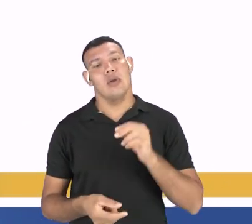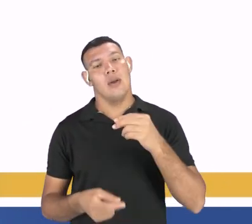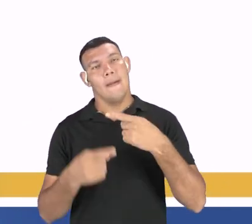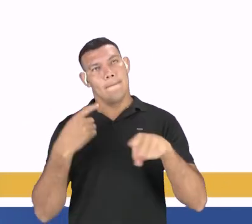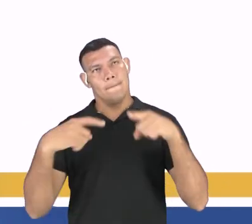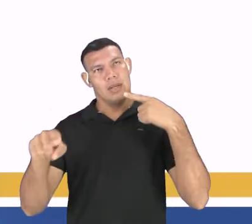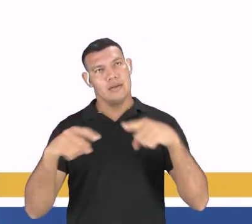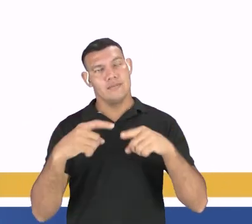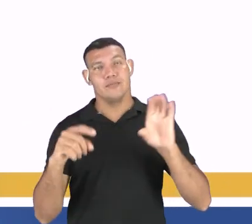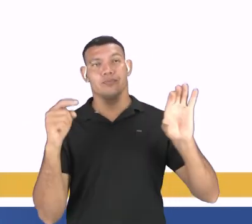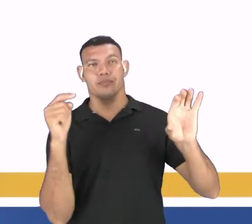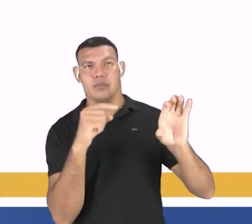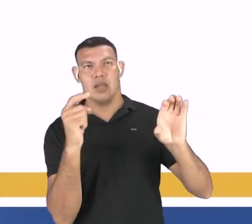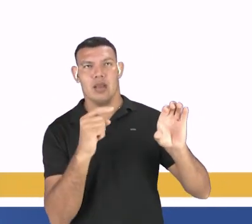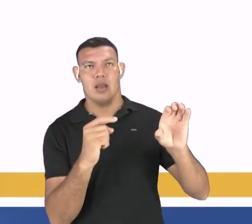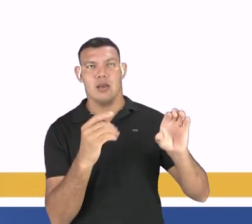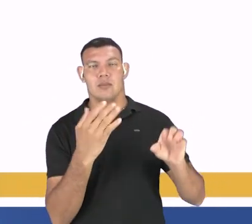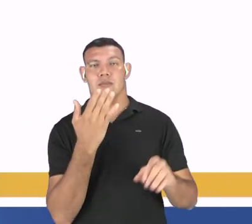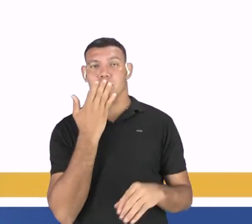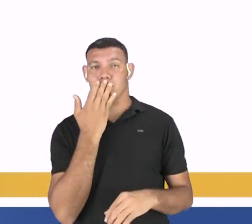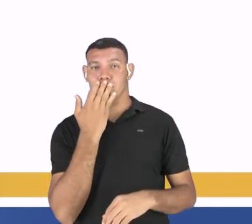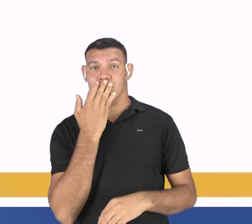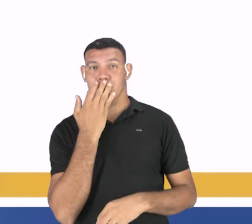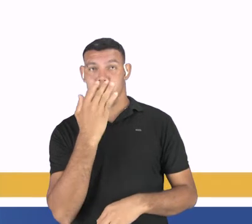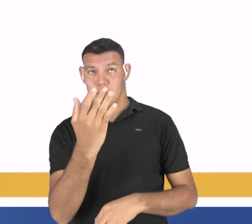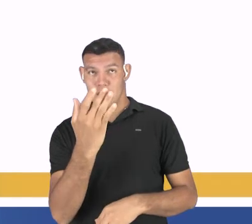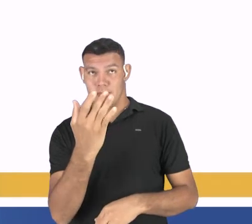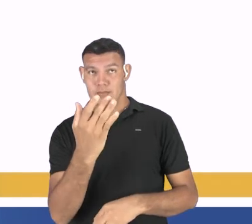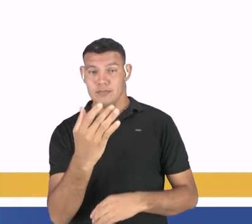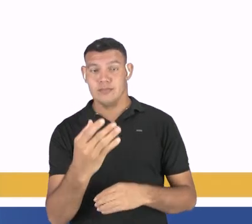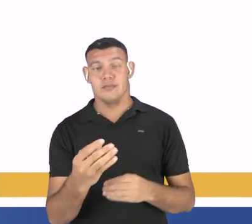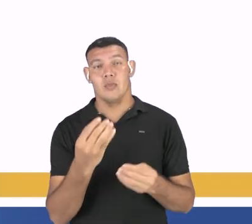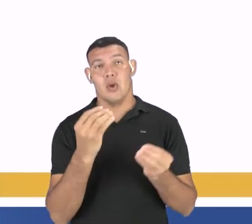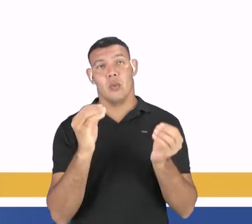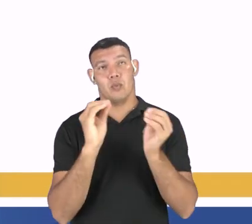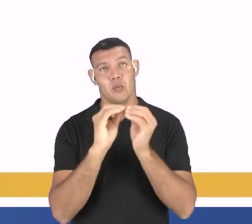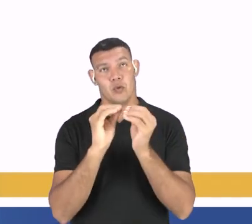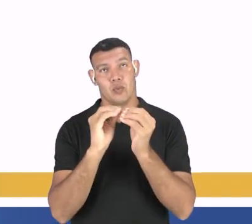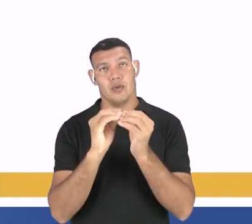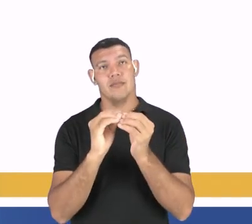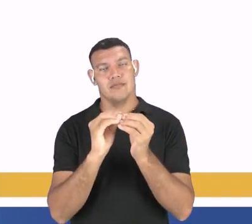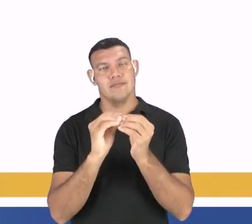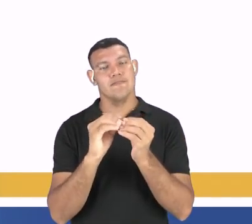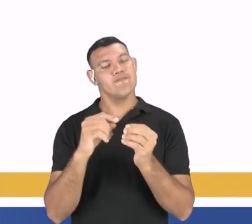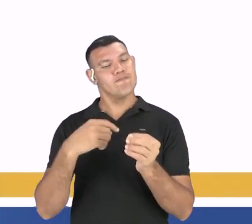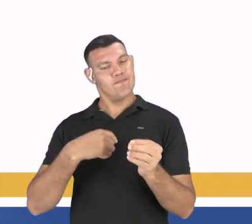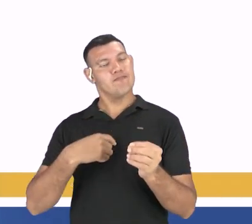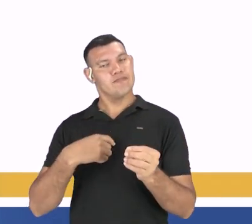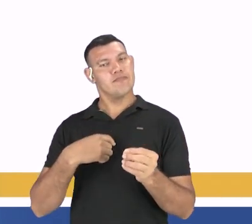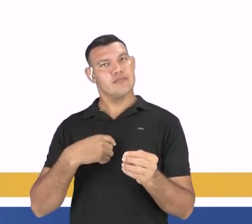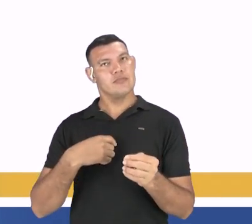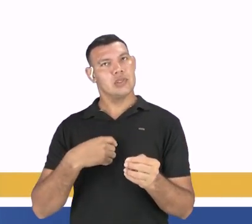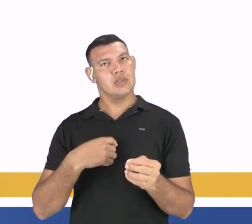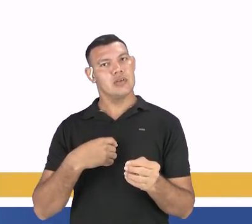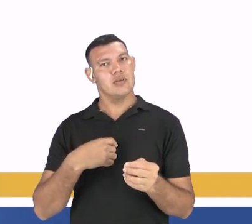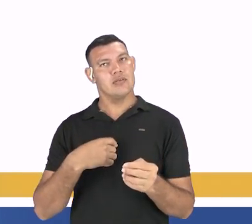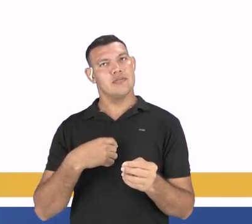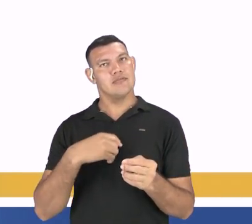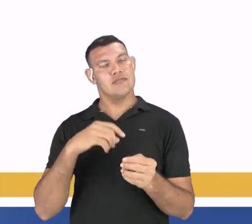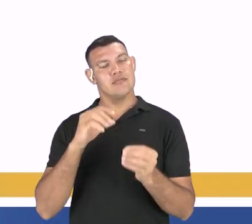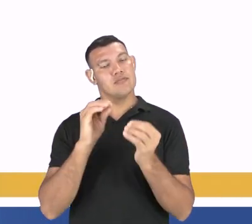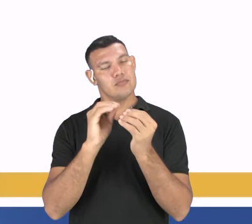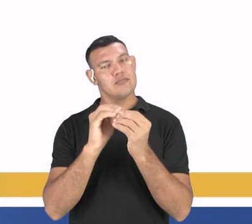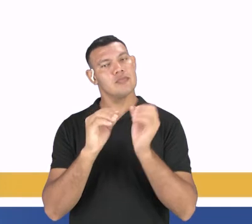sí. Olha só, ela me pediu um beijo, por exemplo, eu disse que sim, certo? Aí nós temos aí o si com o